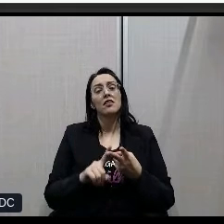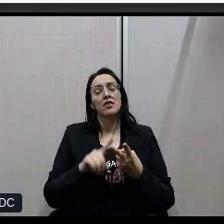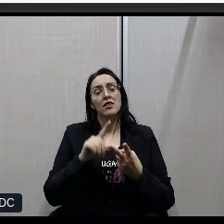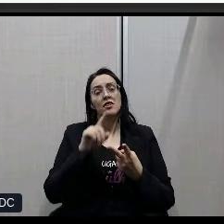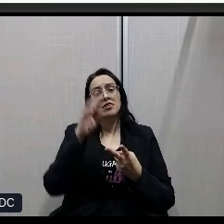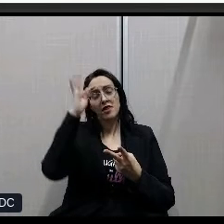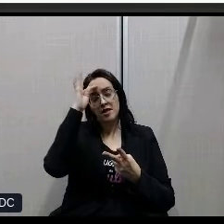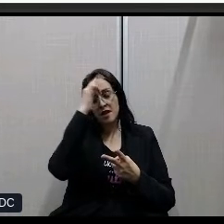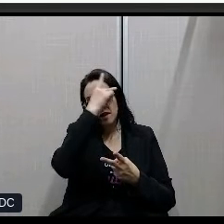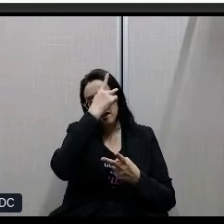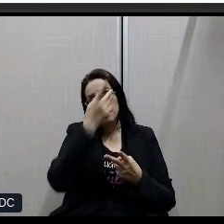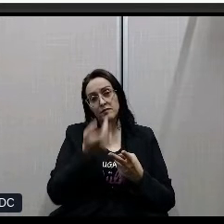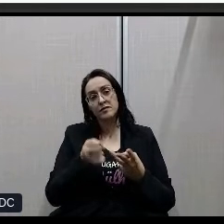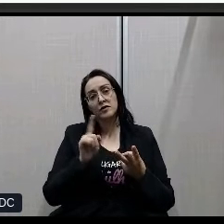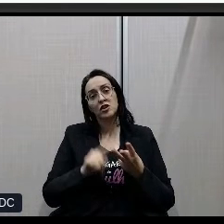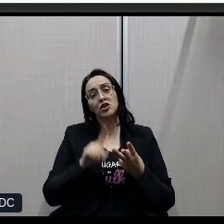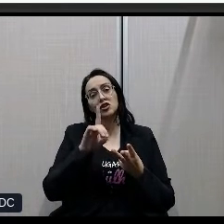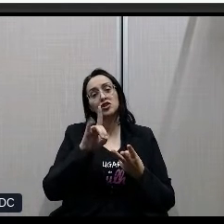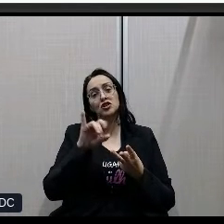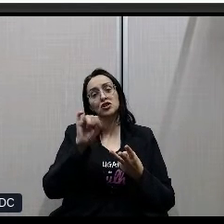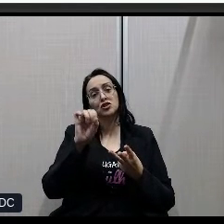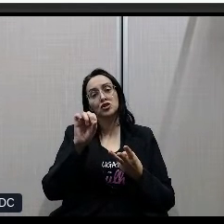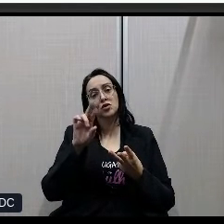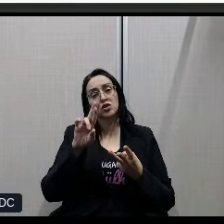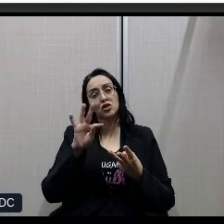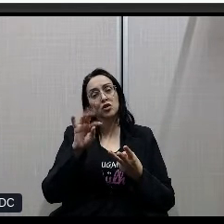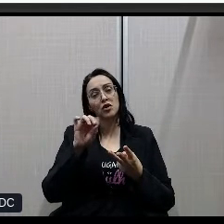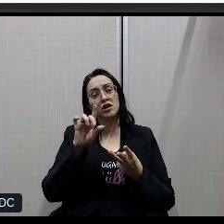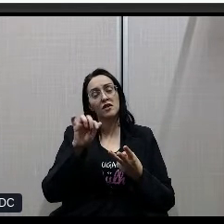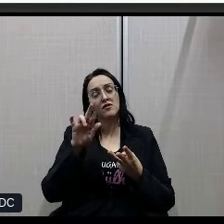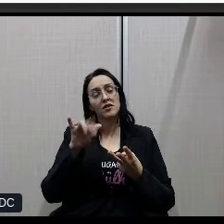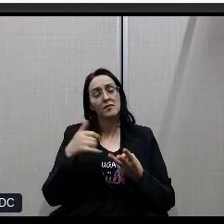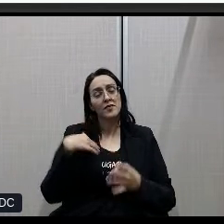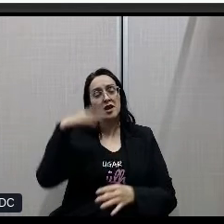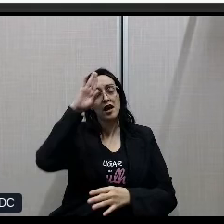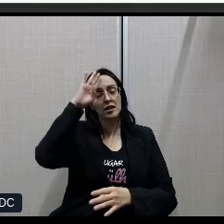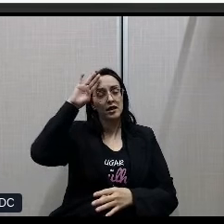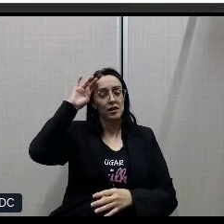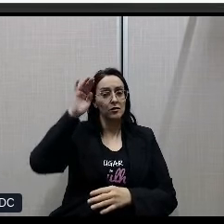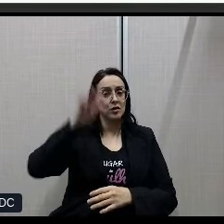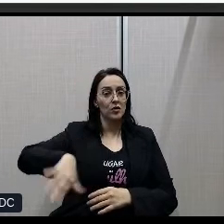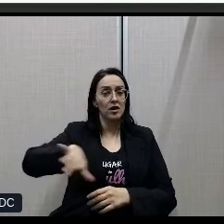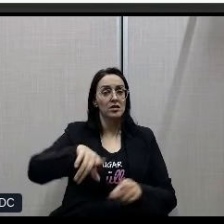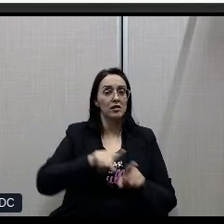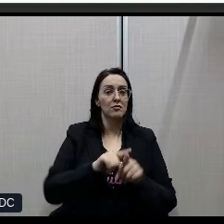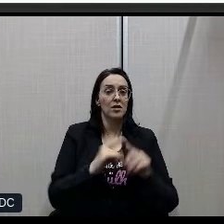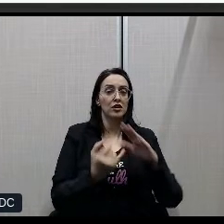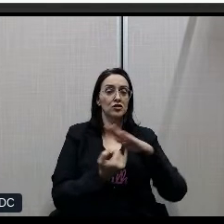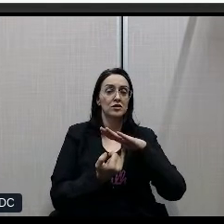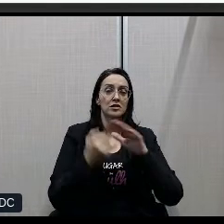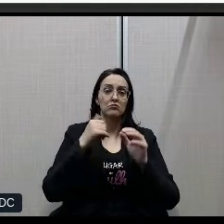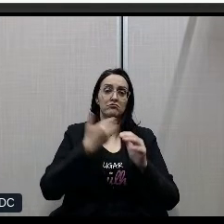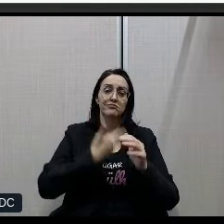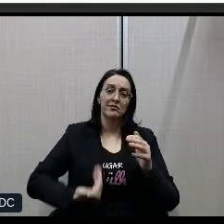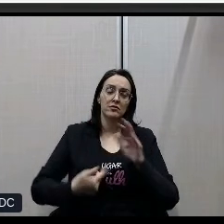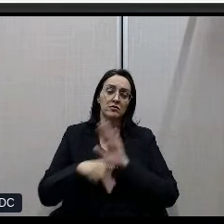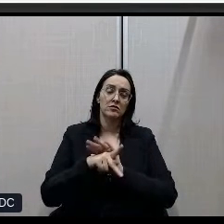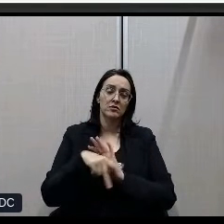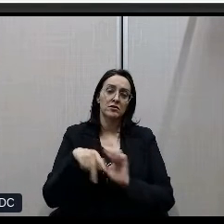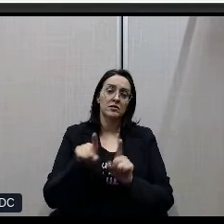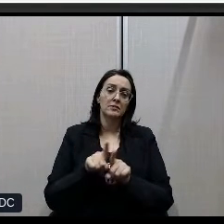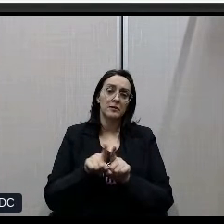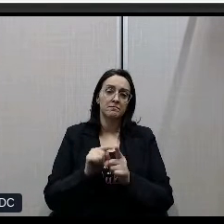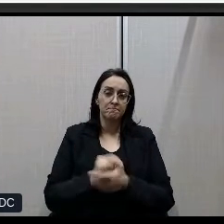desortografia e assim por diante. Sejam de autores acadêmicos, sejam também de instituições governamentais, por